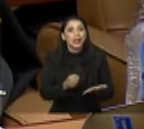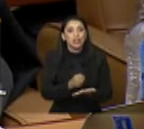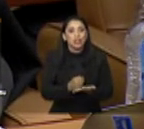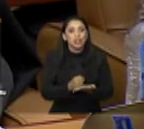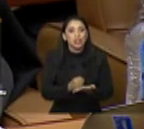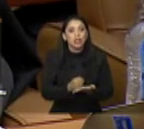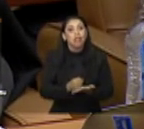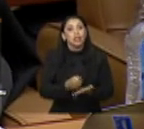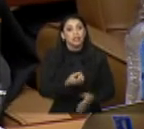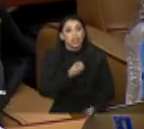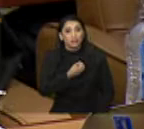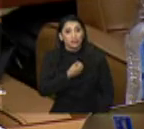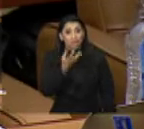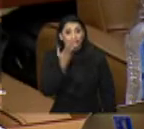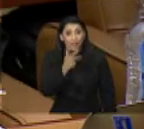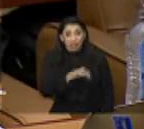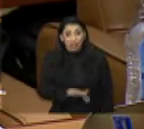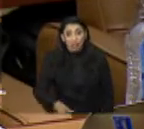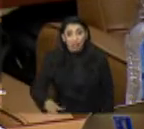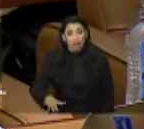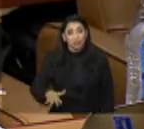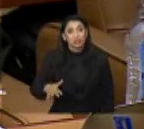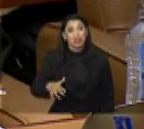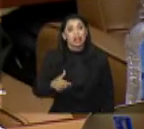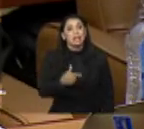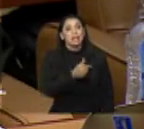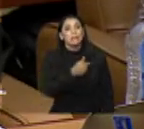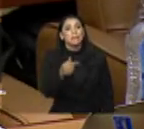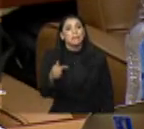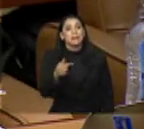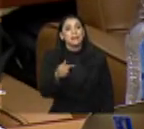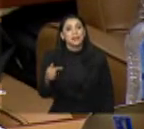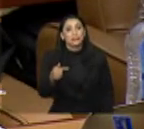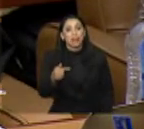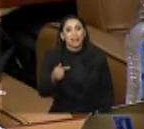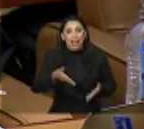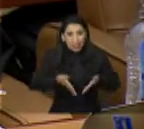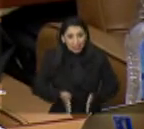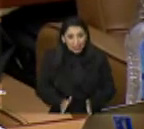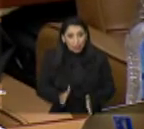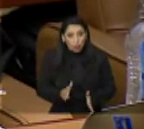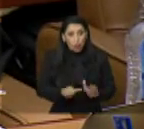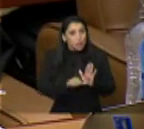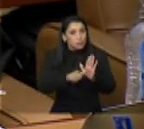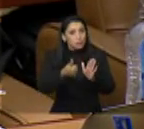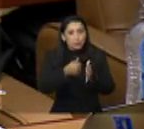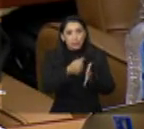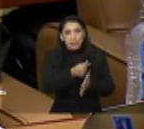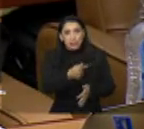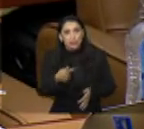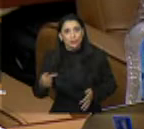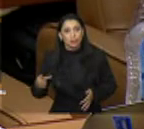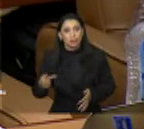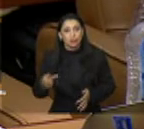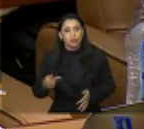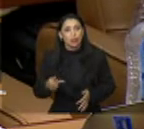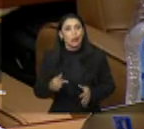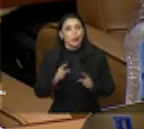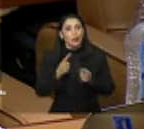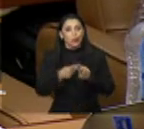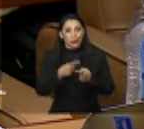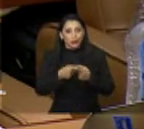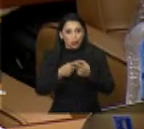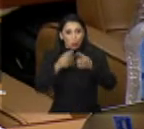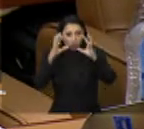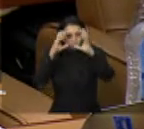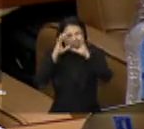vida da criança nessa fase escreveu o hacker o cérebro é uma esponja que absorve